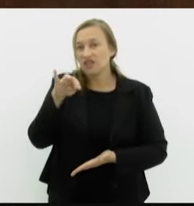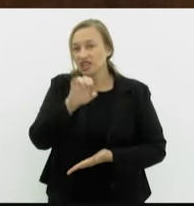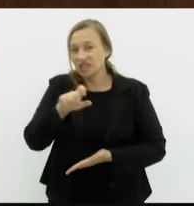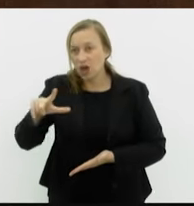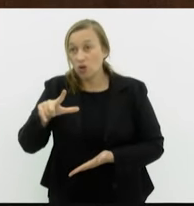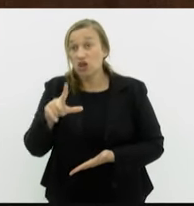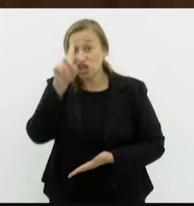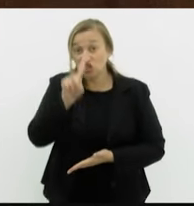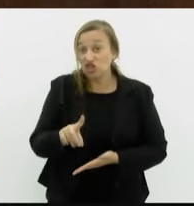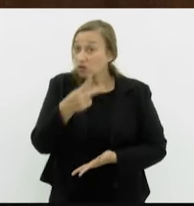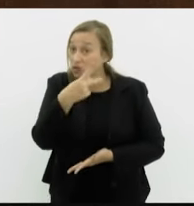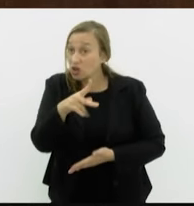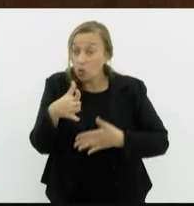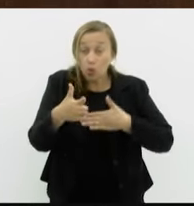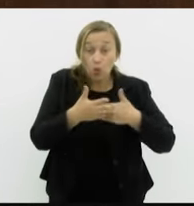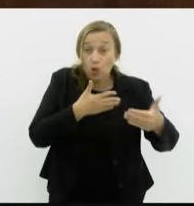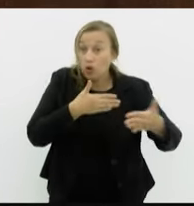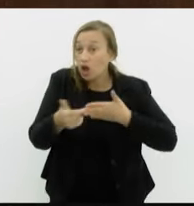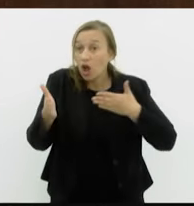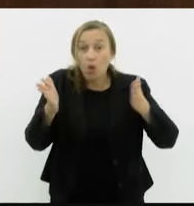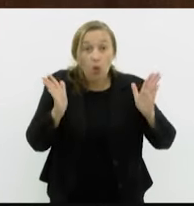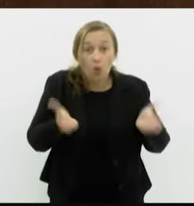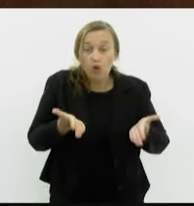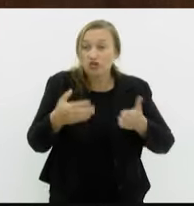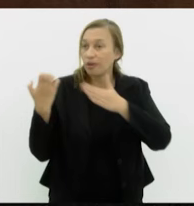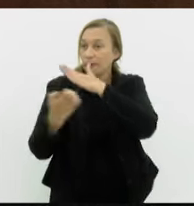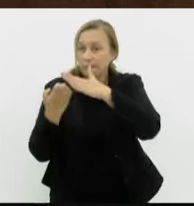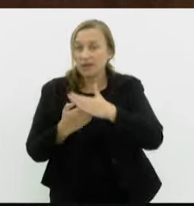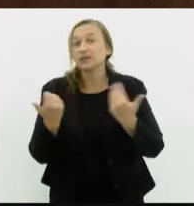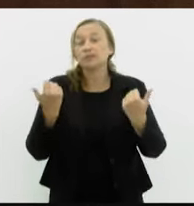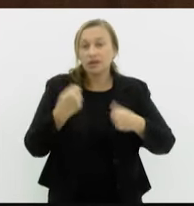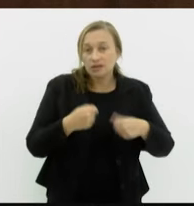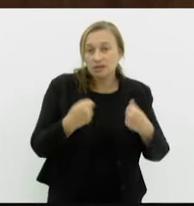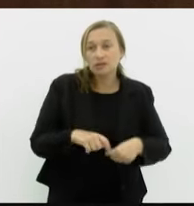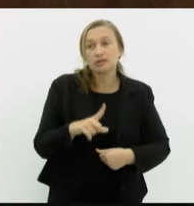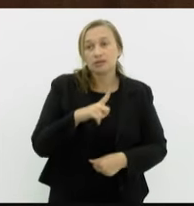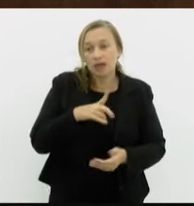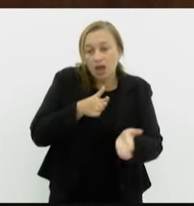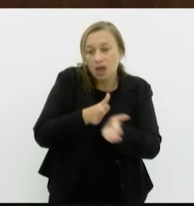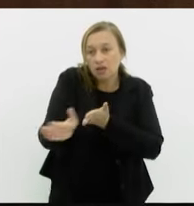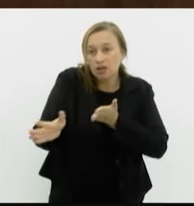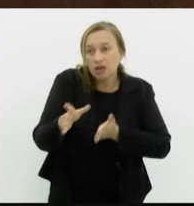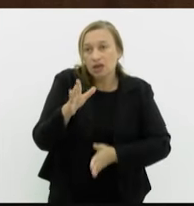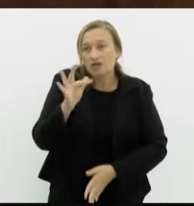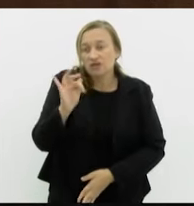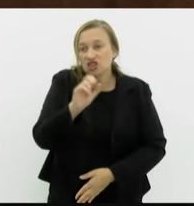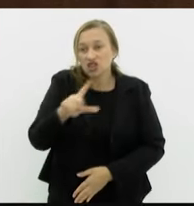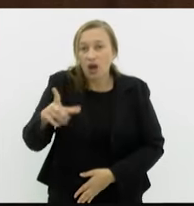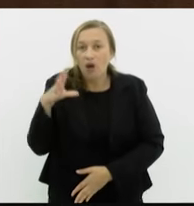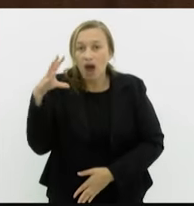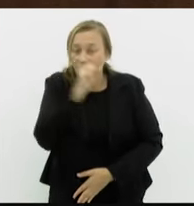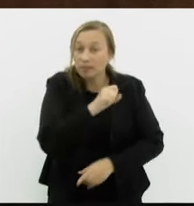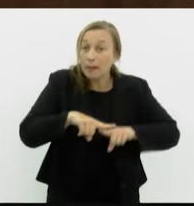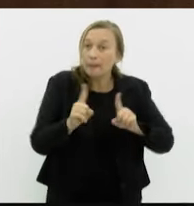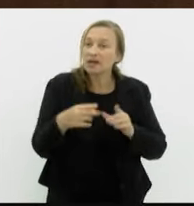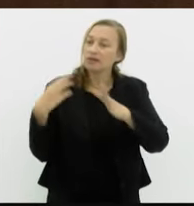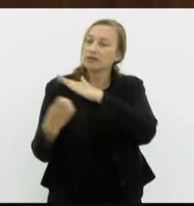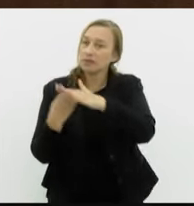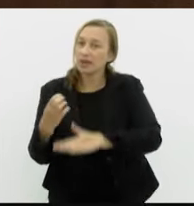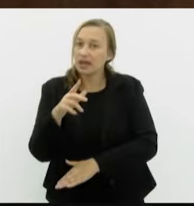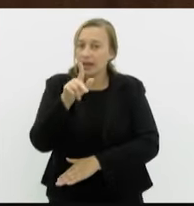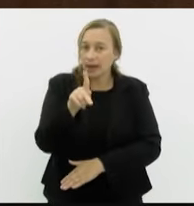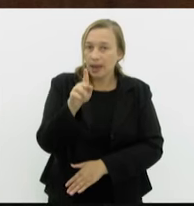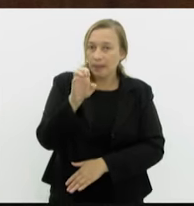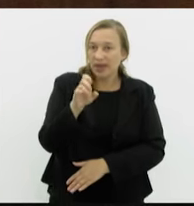seu e qualquer, hoje, empresa tem que emitir a nota de imediato, mas as empresas de pedágio